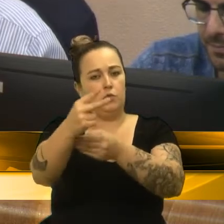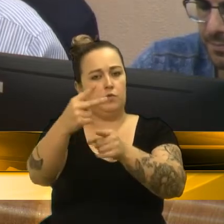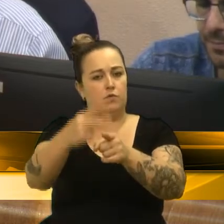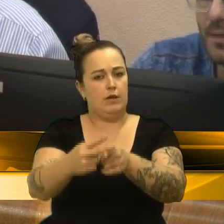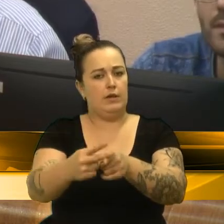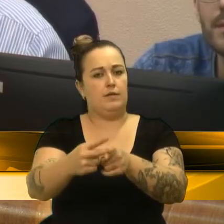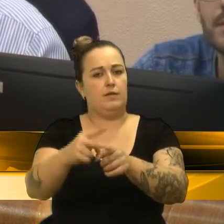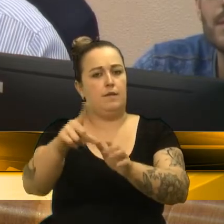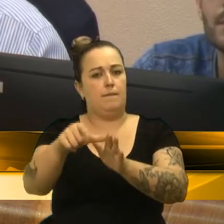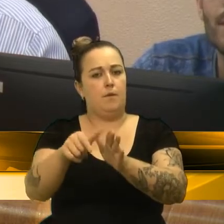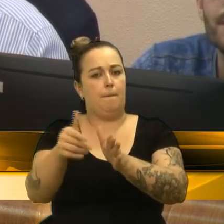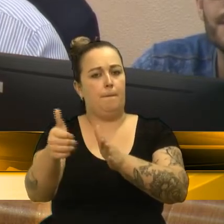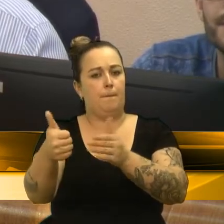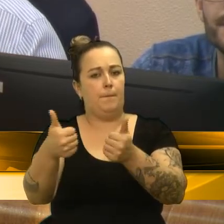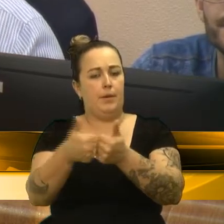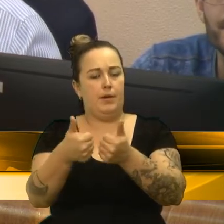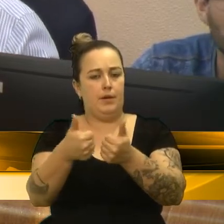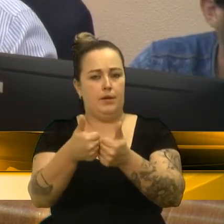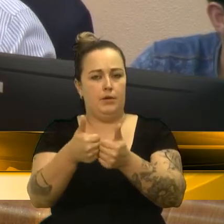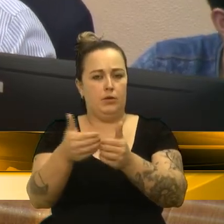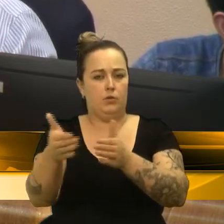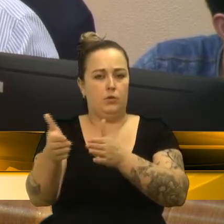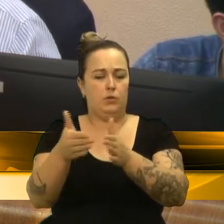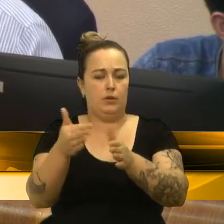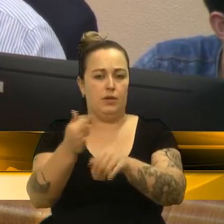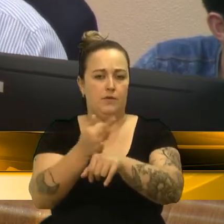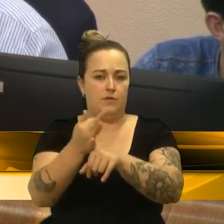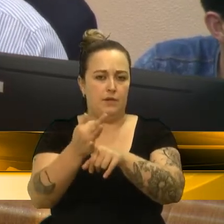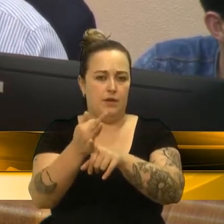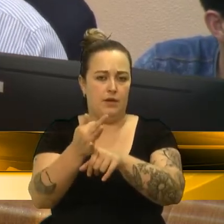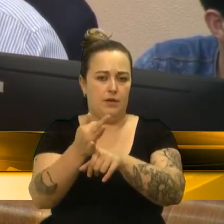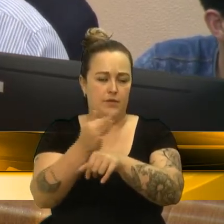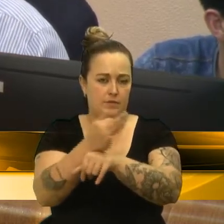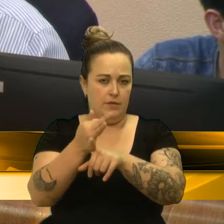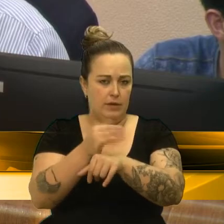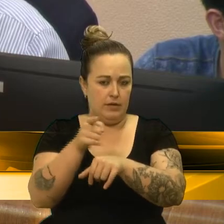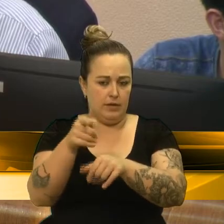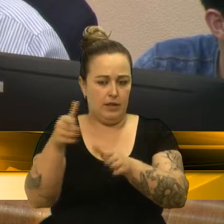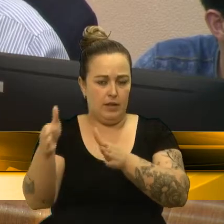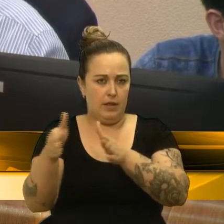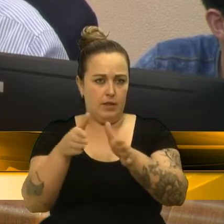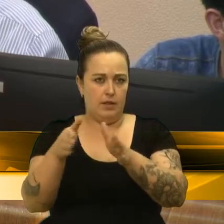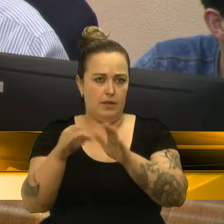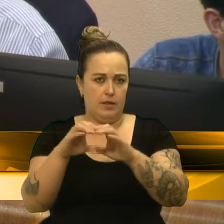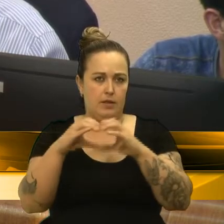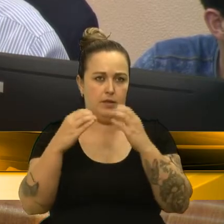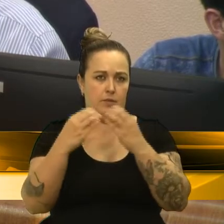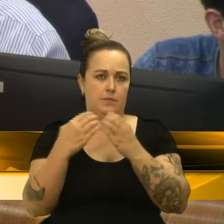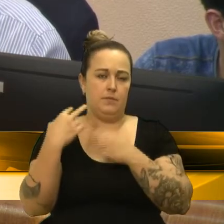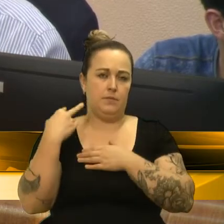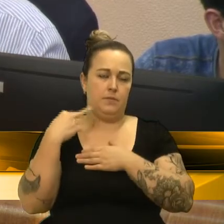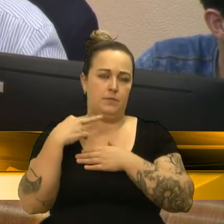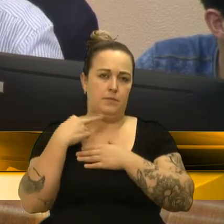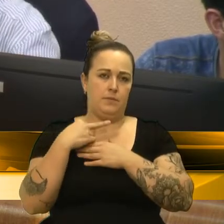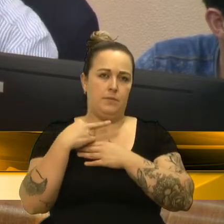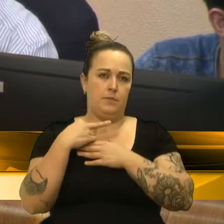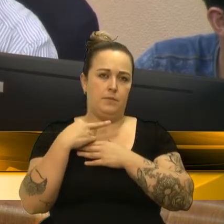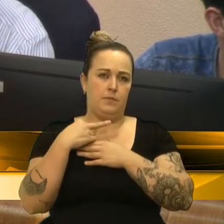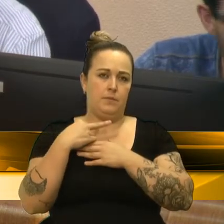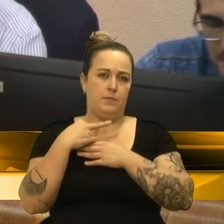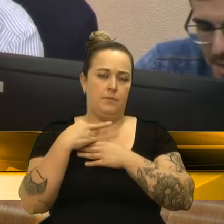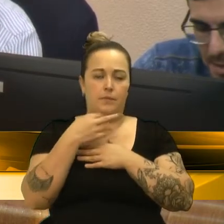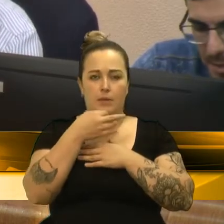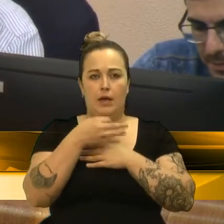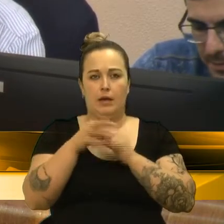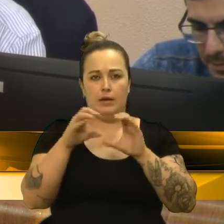da Câmara de Vereadores. Dispõe a Lei Orgânica Municipal no seu artigo 41. Por sua vez, dispõe o regimento interno da Câmara Municipal de Caxias